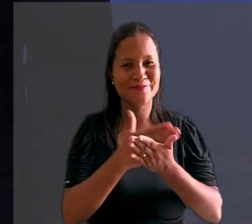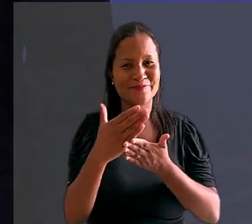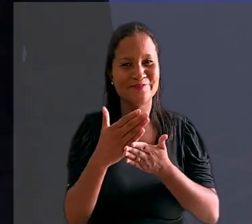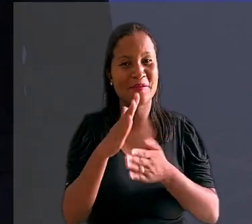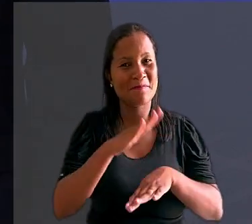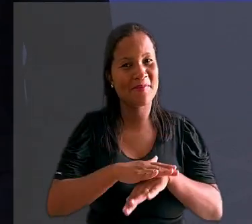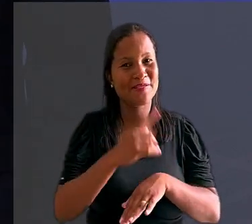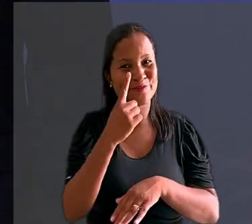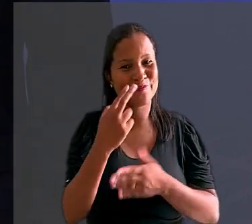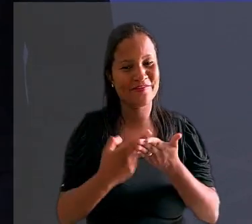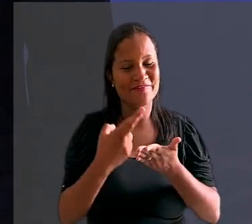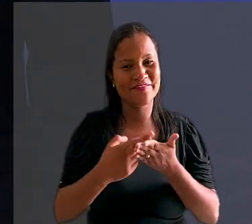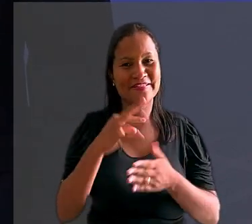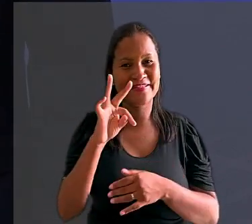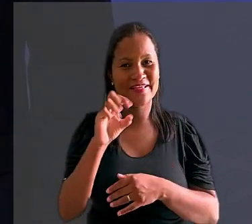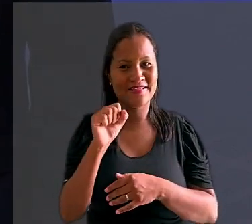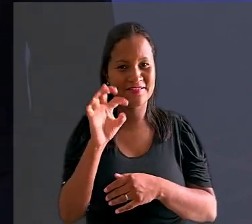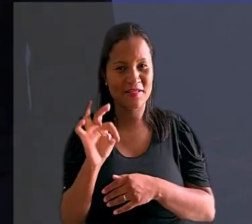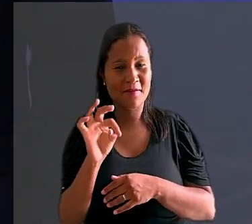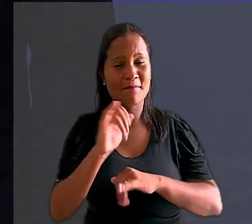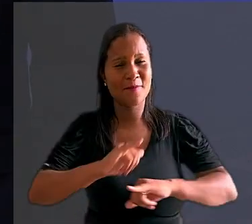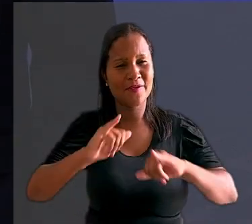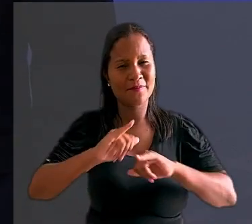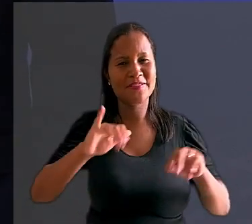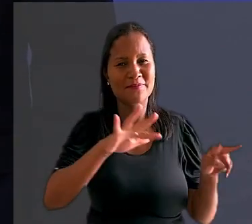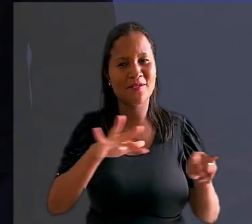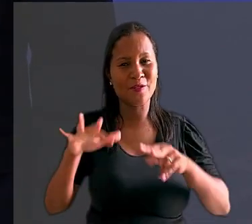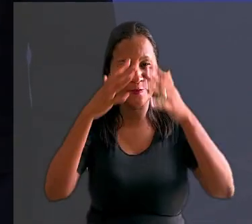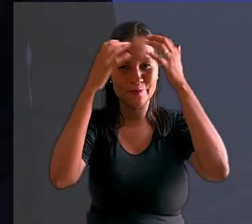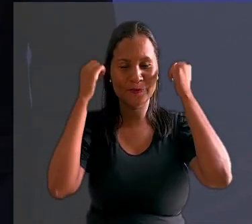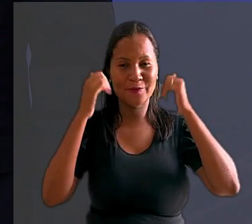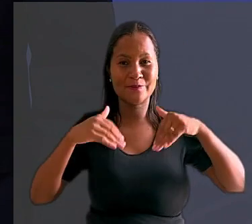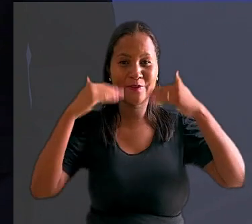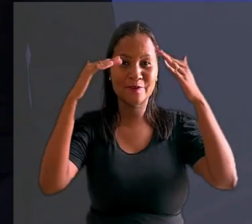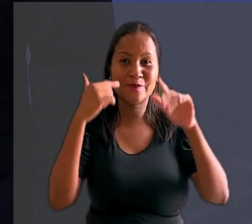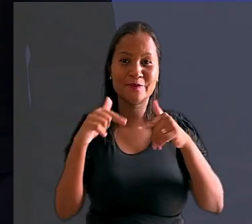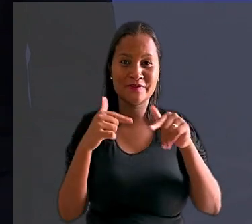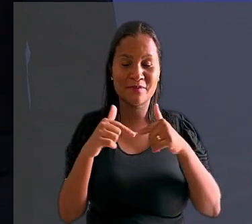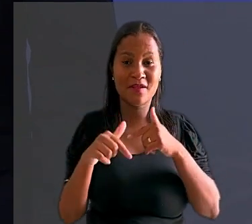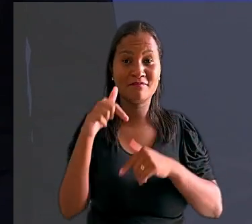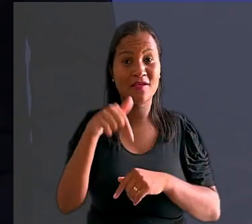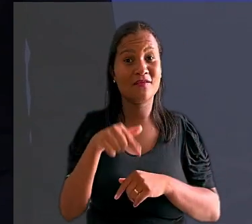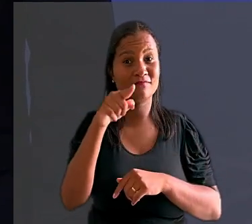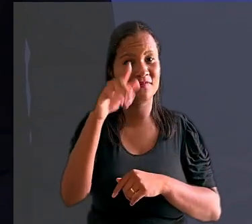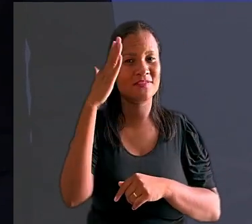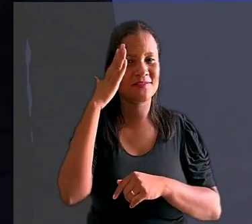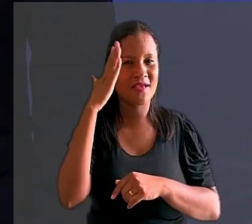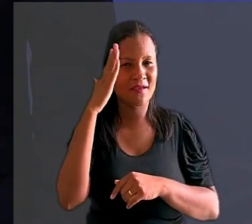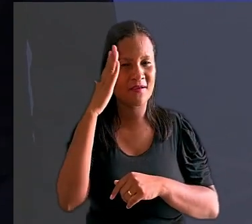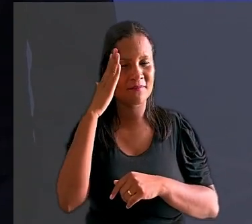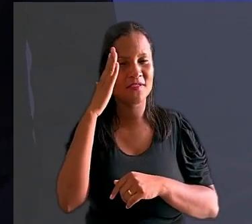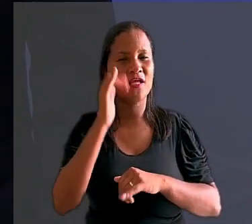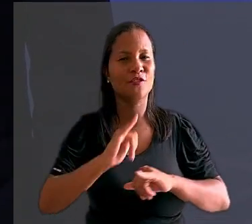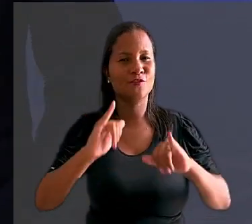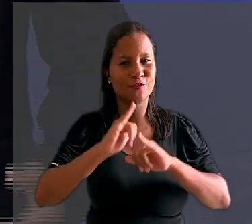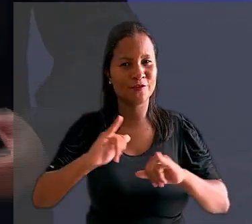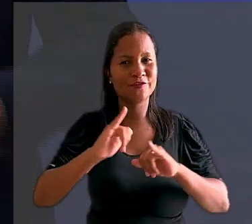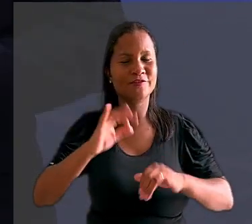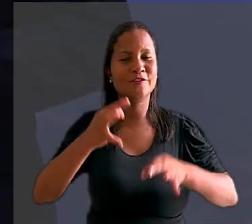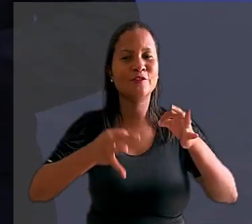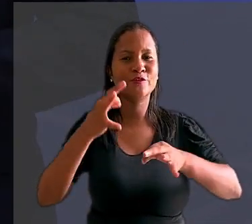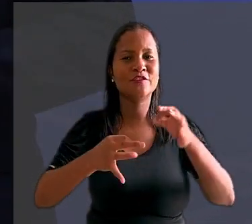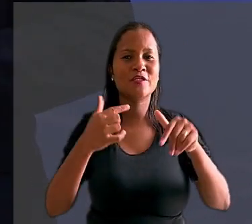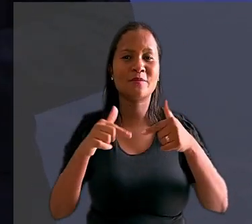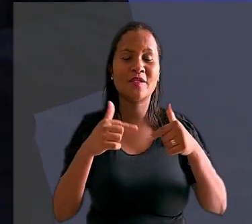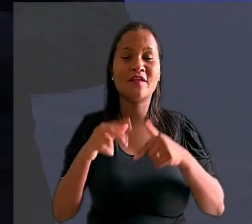Olá, está começando mais um Revista TST, o programa semanal do Tribunal Superior do Trabalho. Aqui você fica por dentro das notícias da